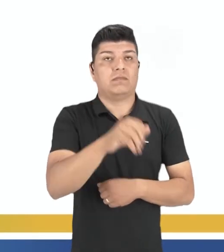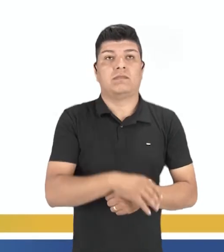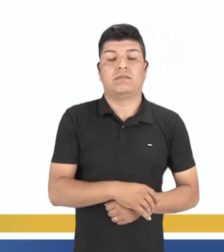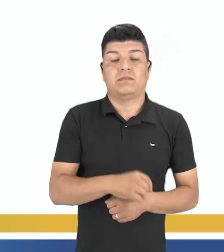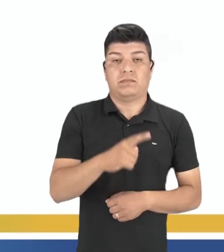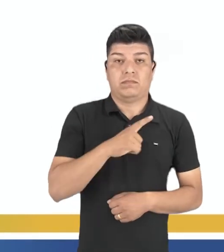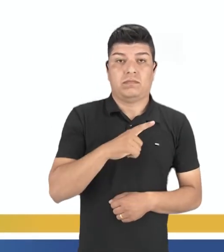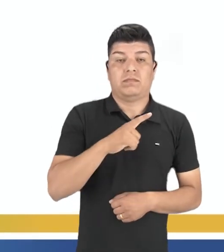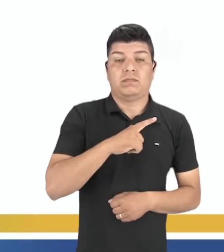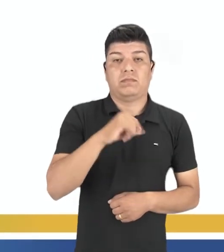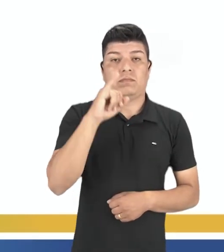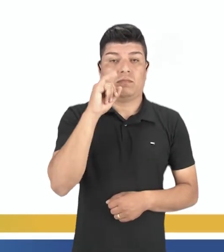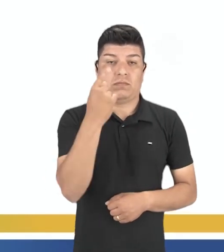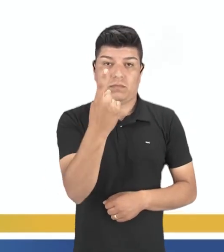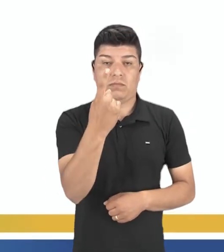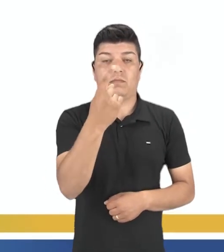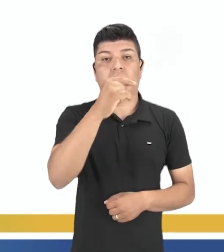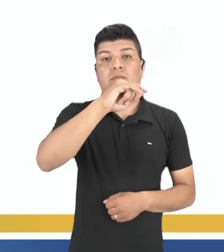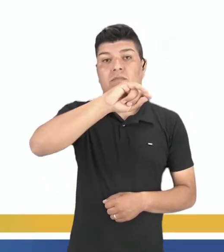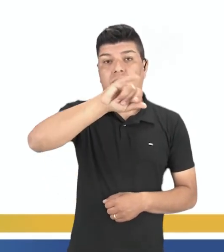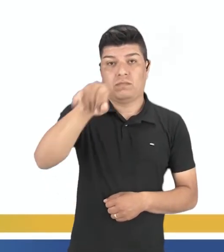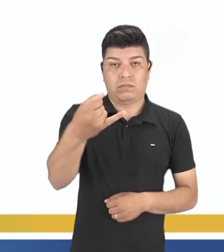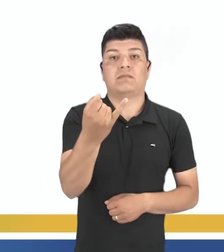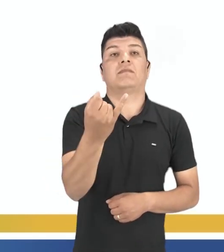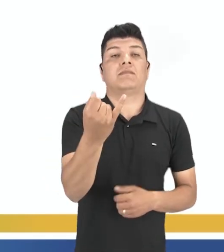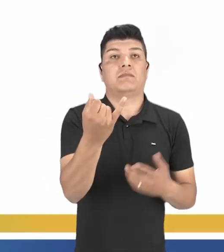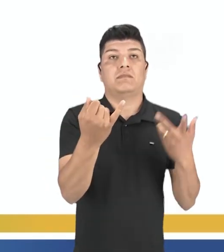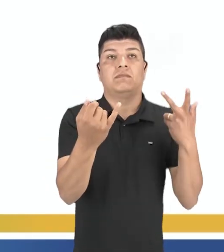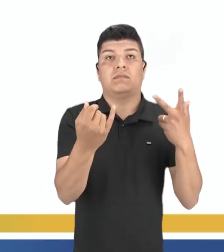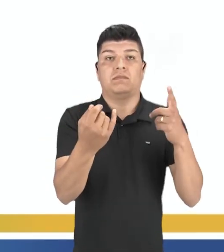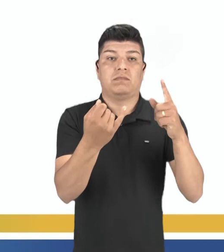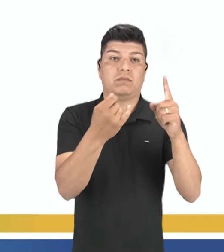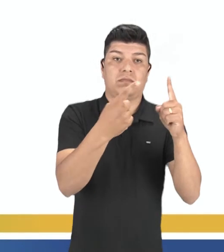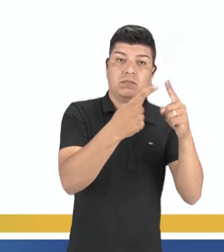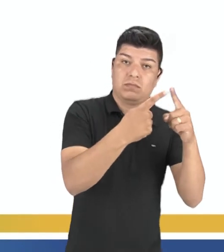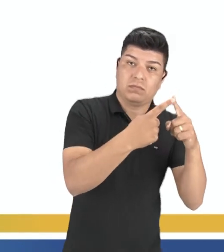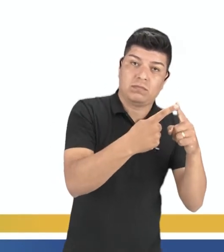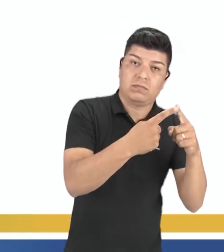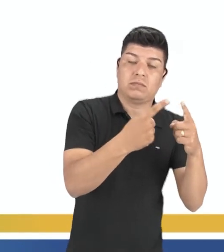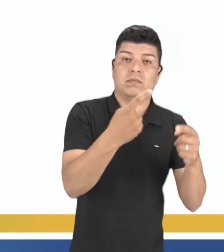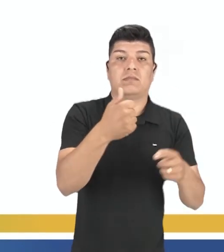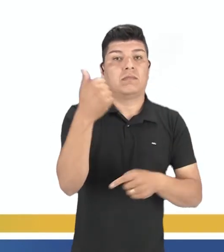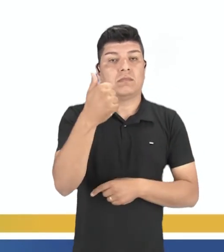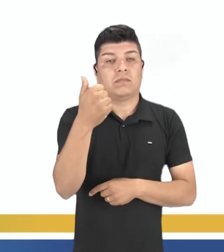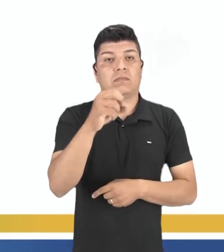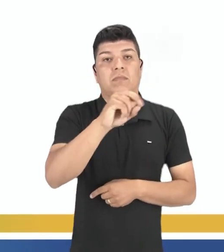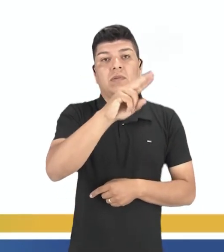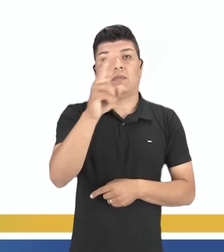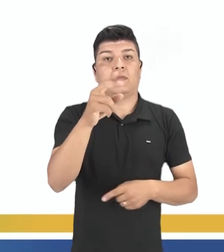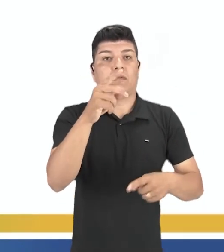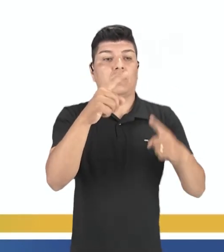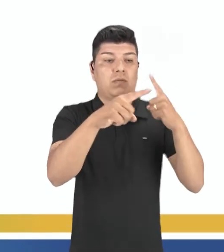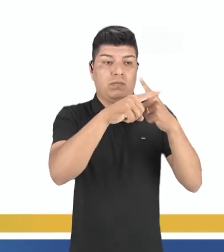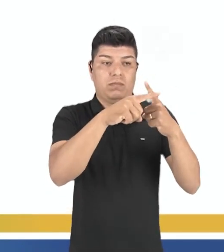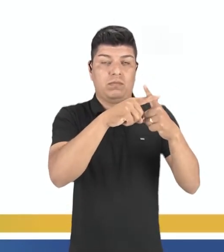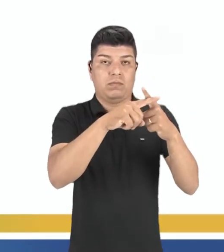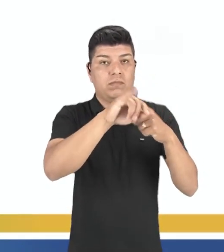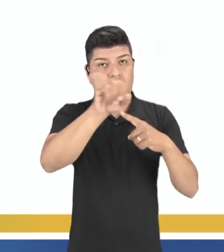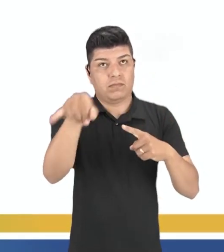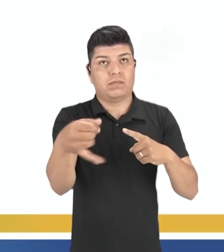uma chance sobre 2 na primeira e tenho uma chance sobre 2 na segunda, eu irei multiplicar essas chances,